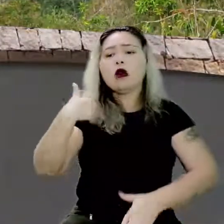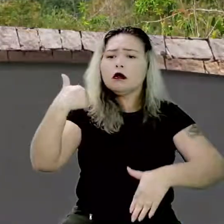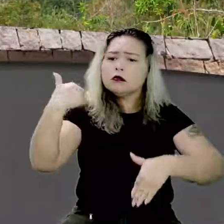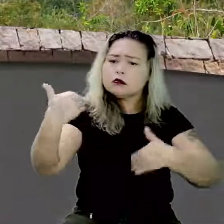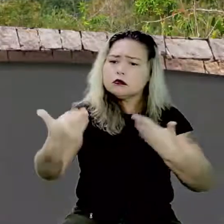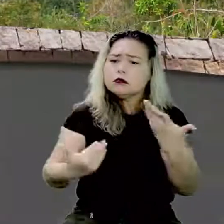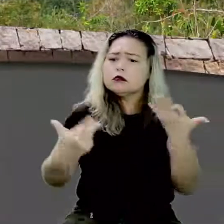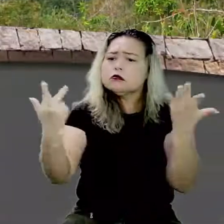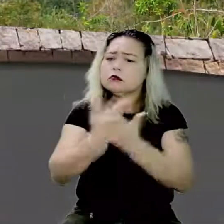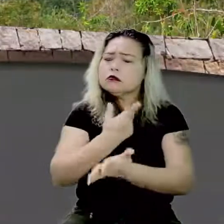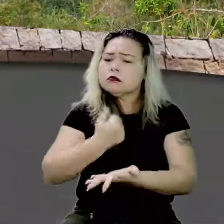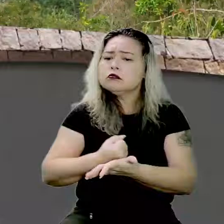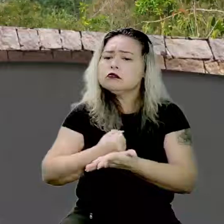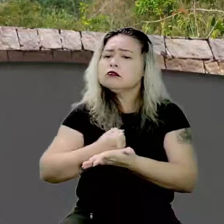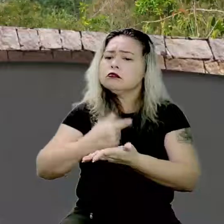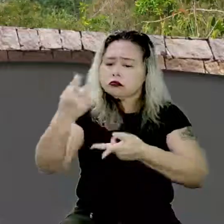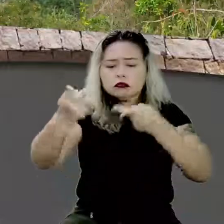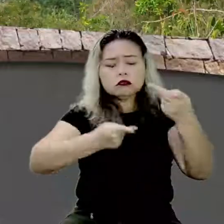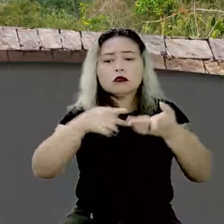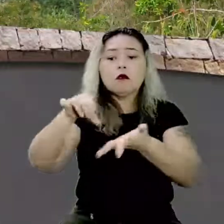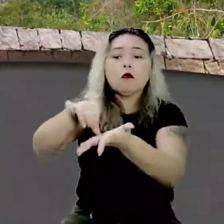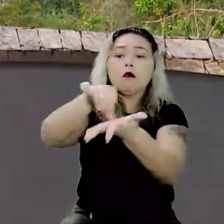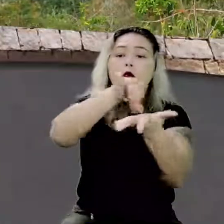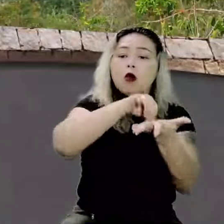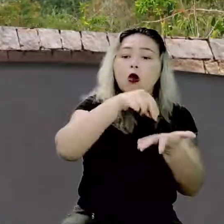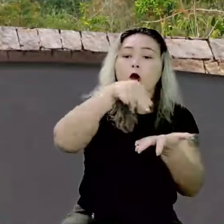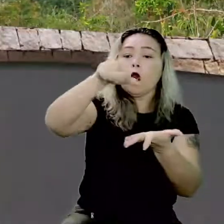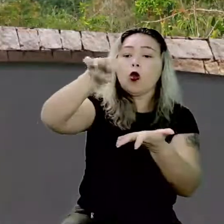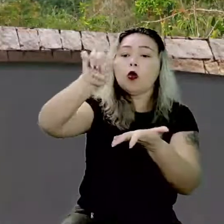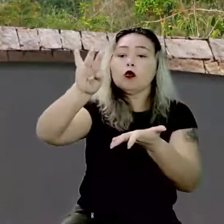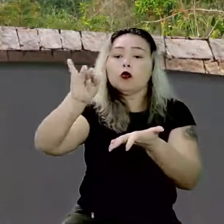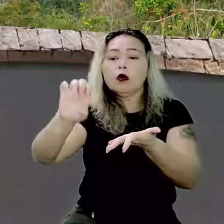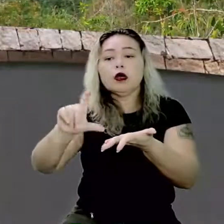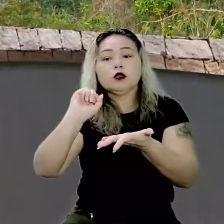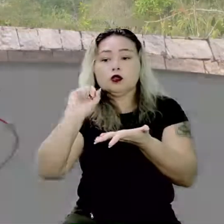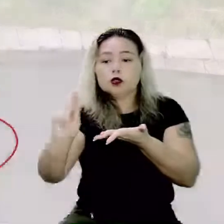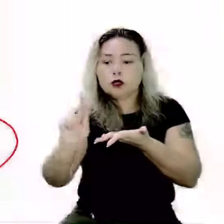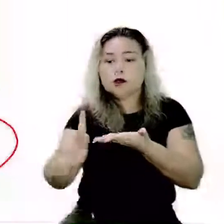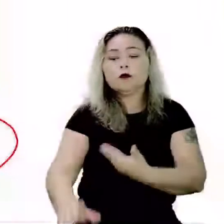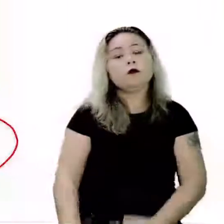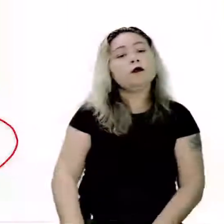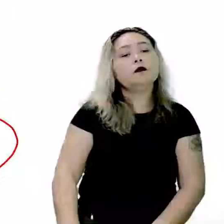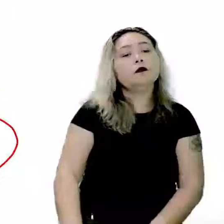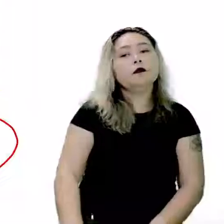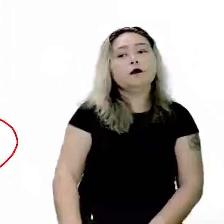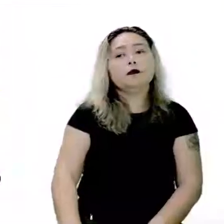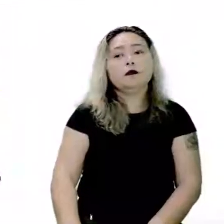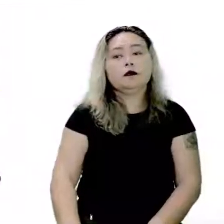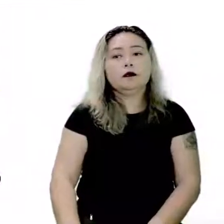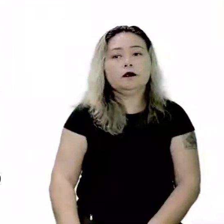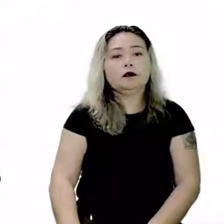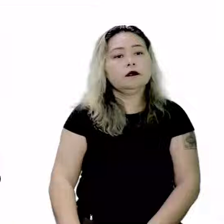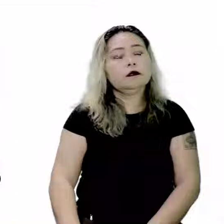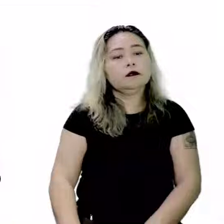aconteceu principalmente nesse projeto Polo Noroeste. Ok? Vamos lá, continuando, meu diretor.